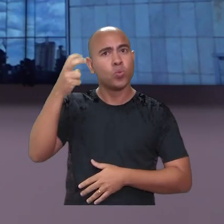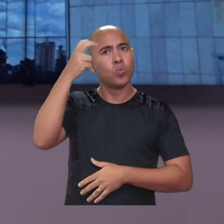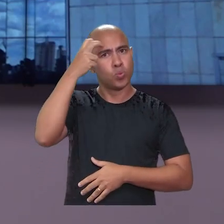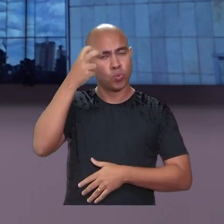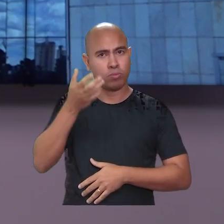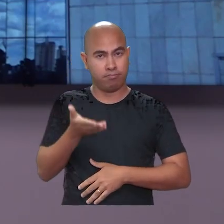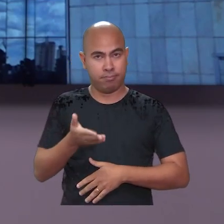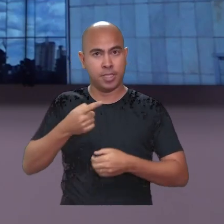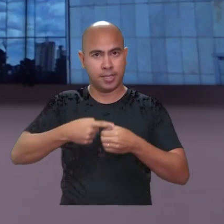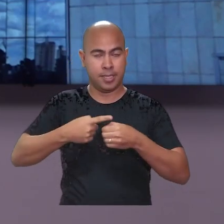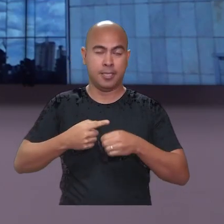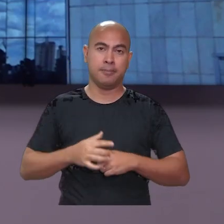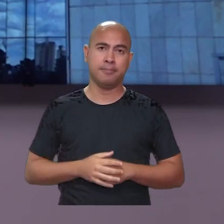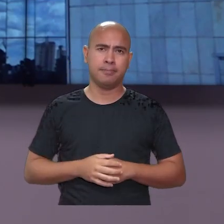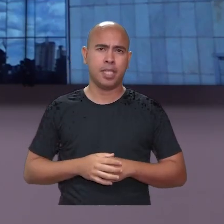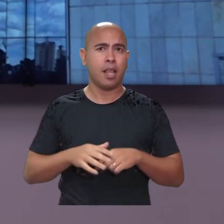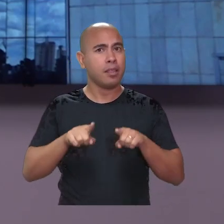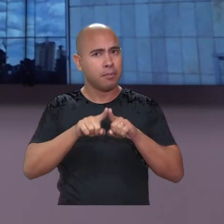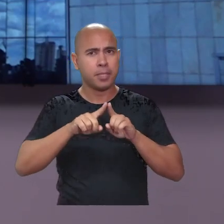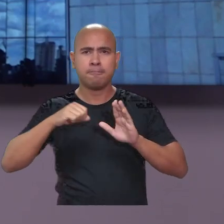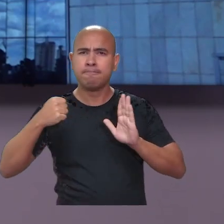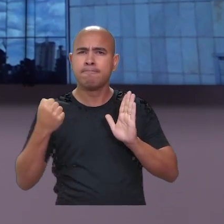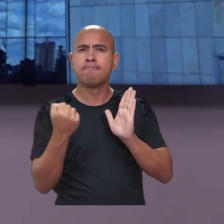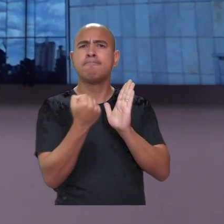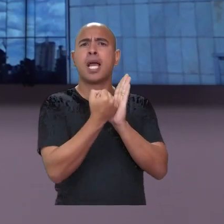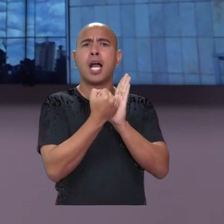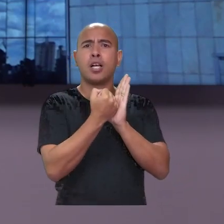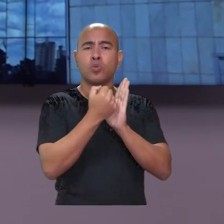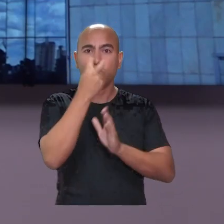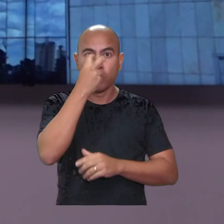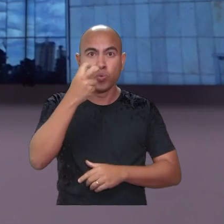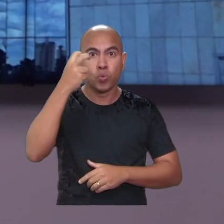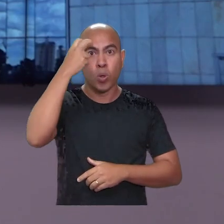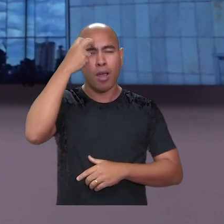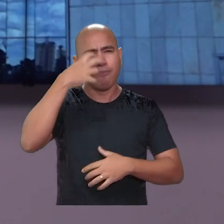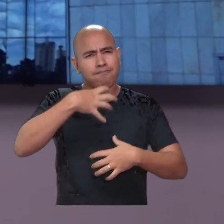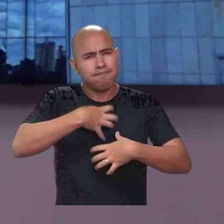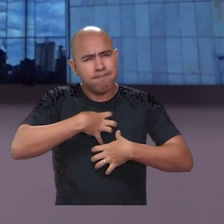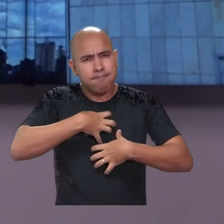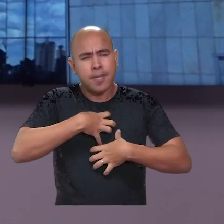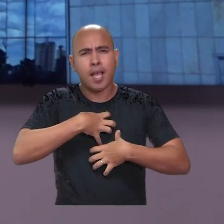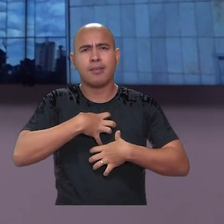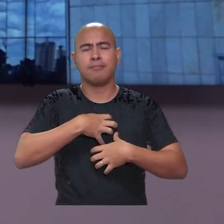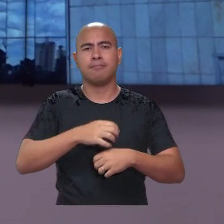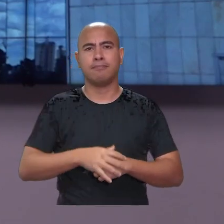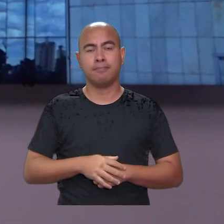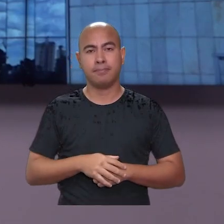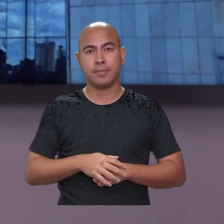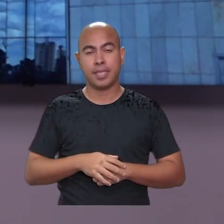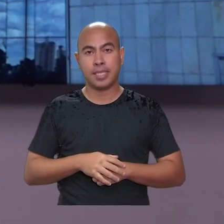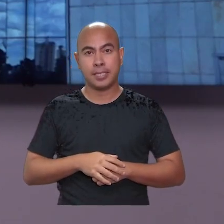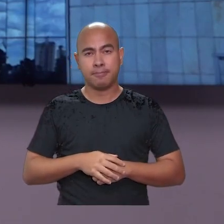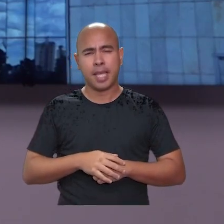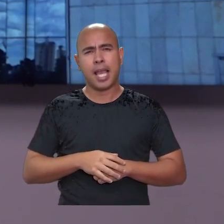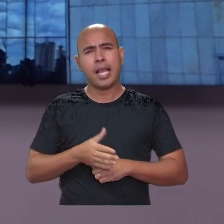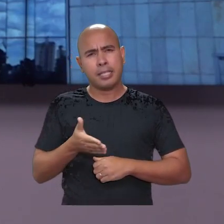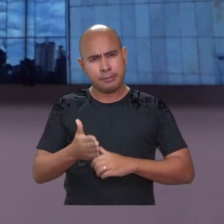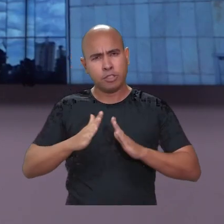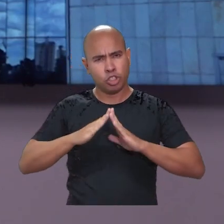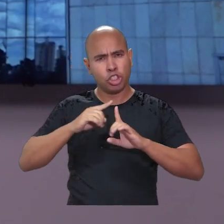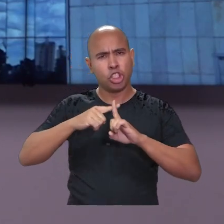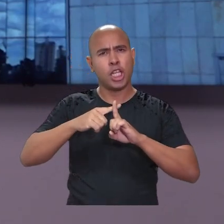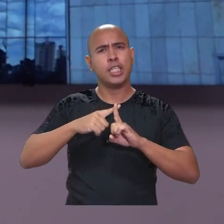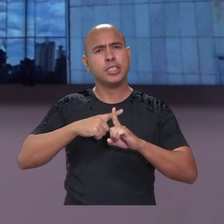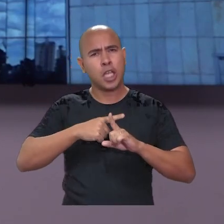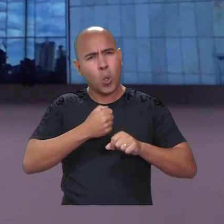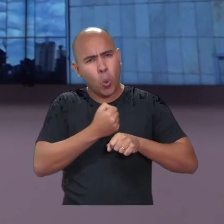Além de ser um marco cultural e afetivo da cidade, a igreja tem 281 anos